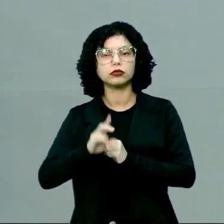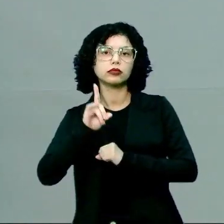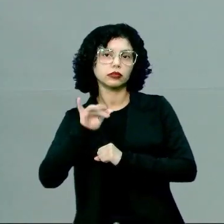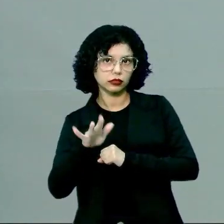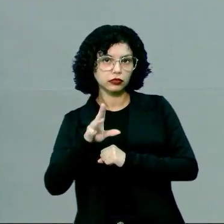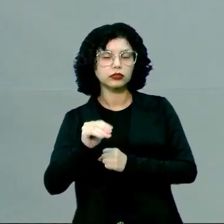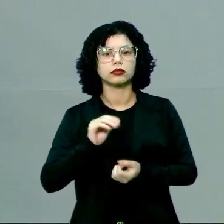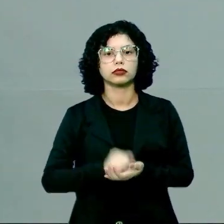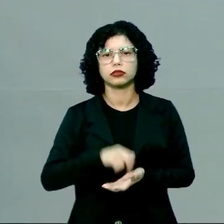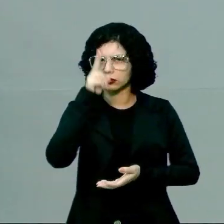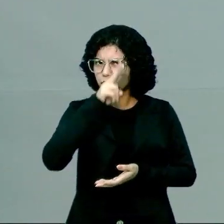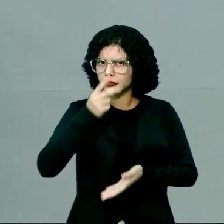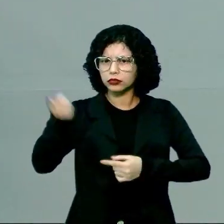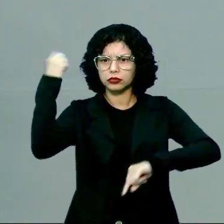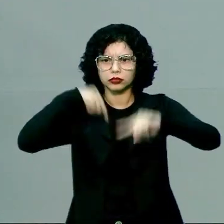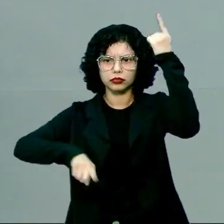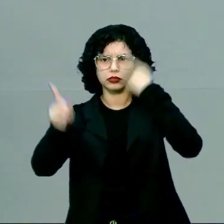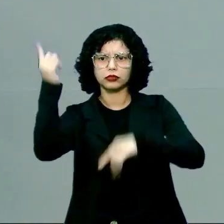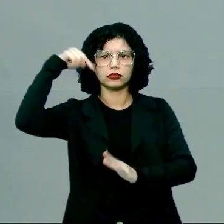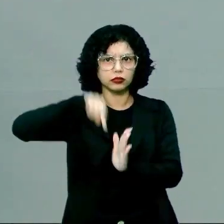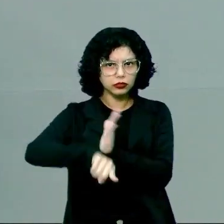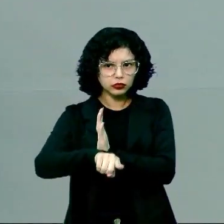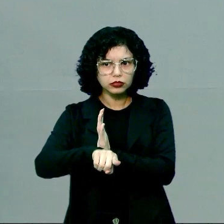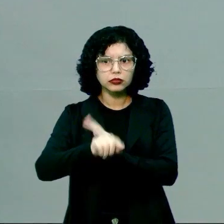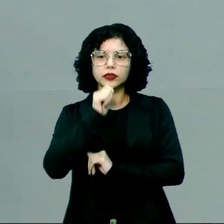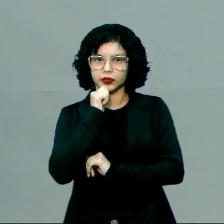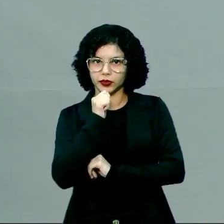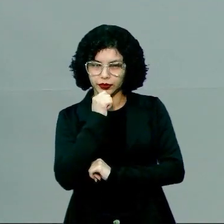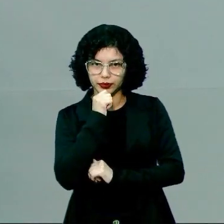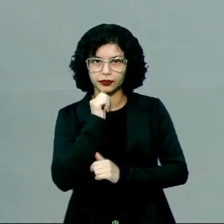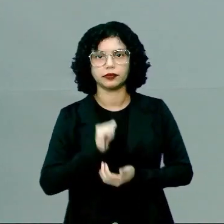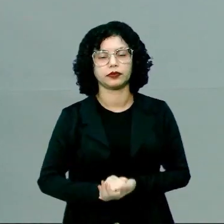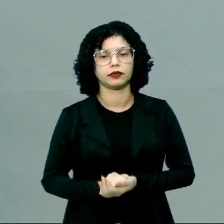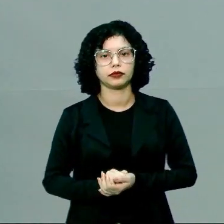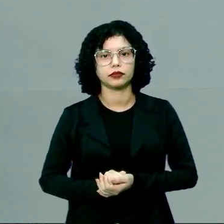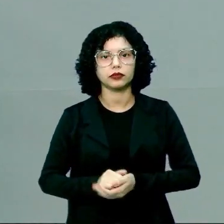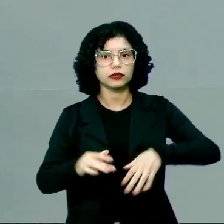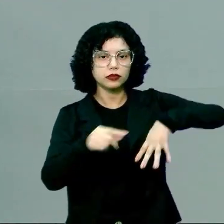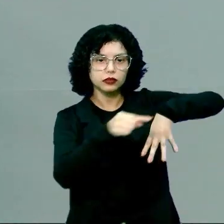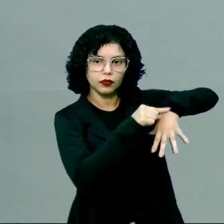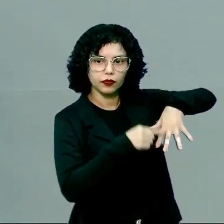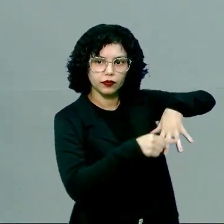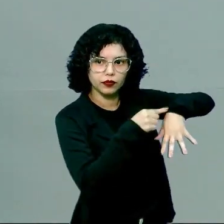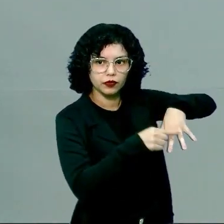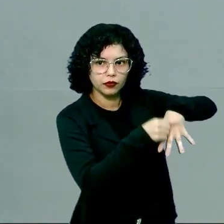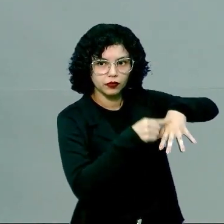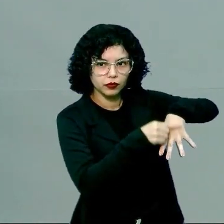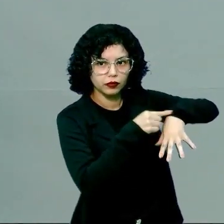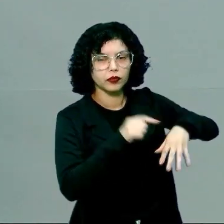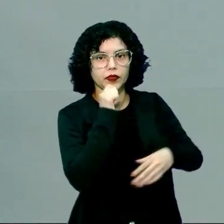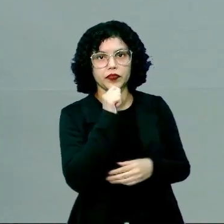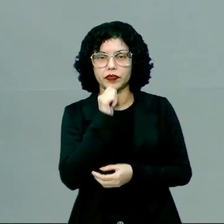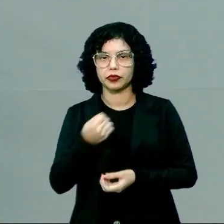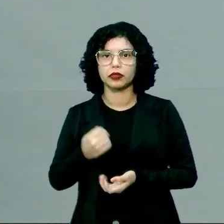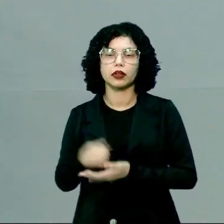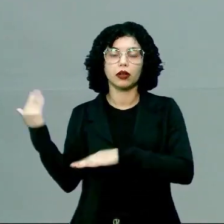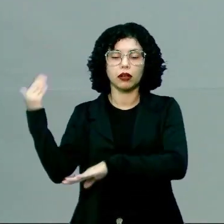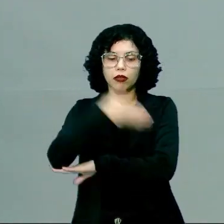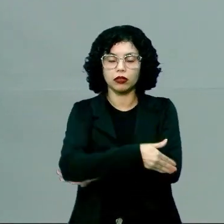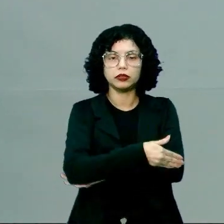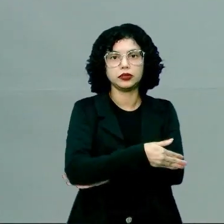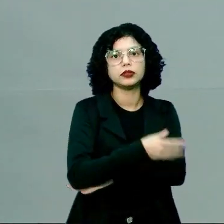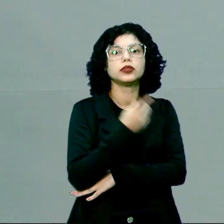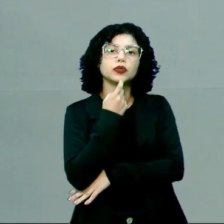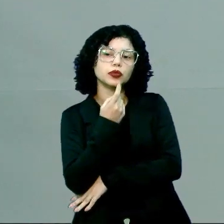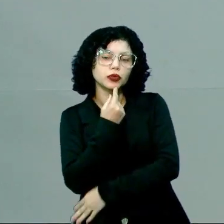imunológico. Lembra lá dos glóbulos brancos, os leucócitos? Pois é, a partir do momento que ele entra na nossa corrente sanguínea, ele